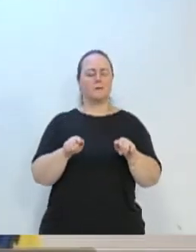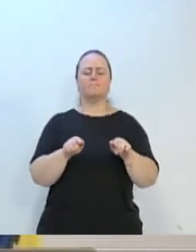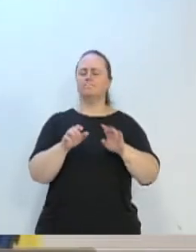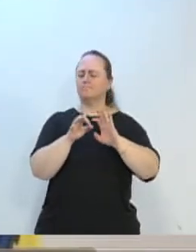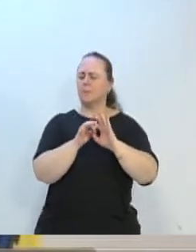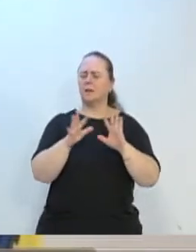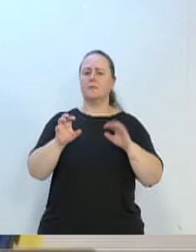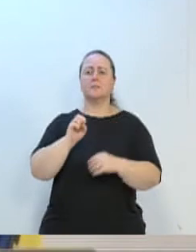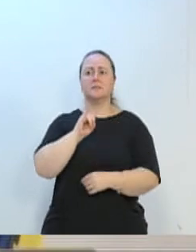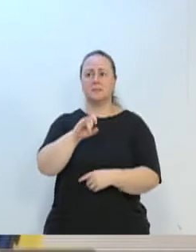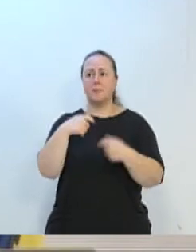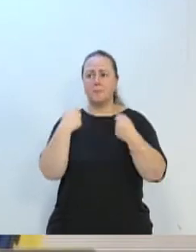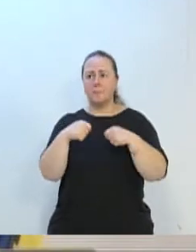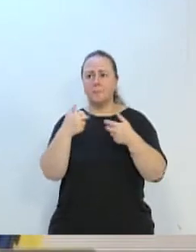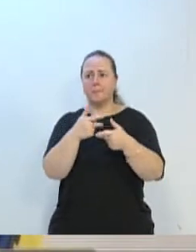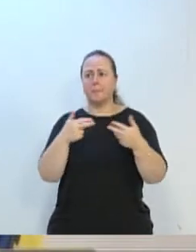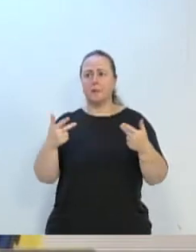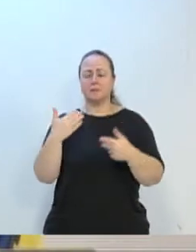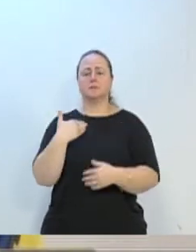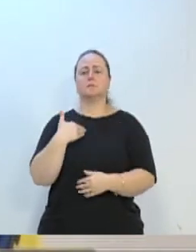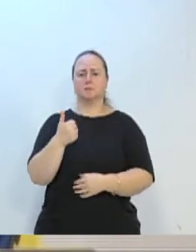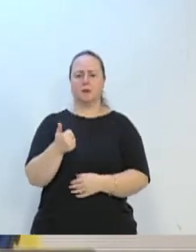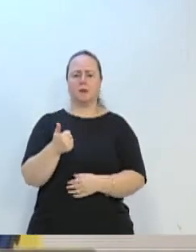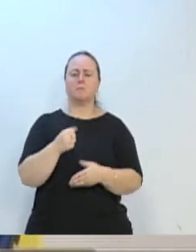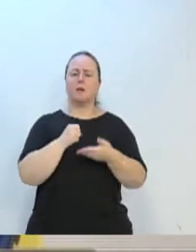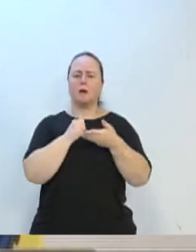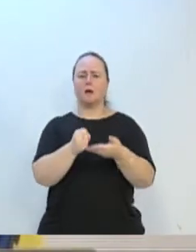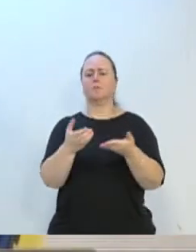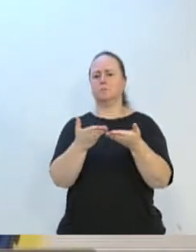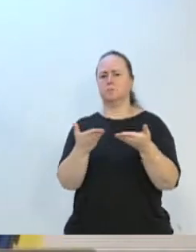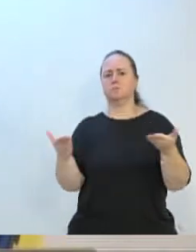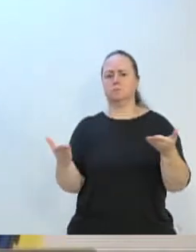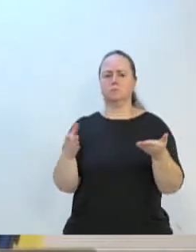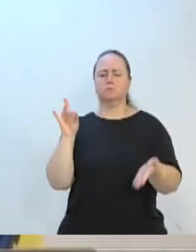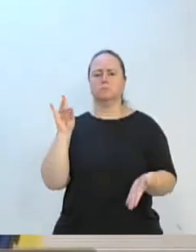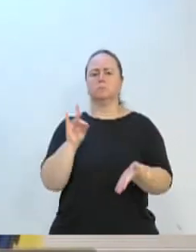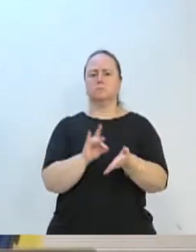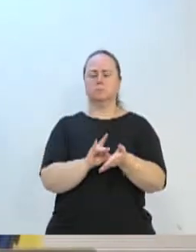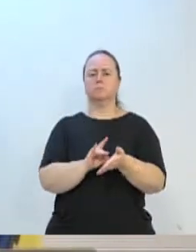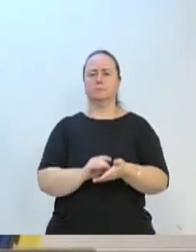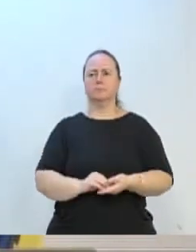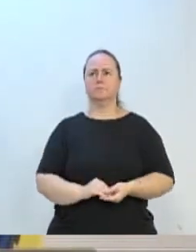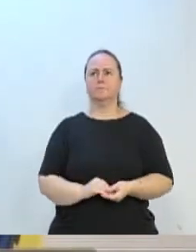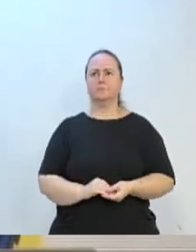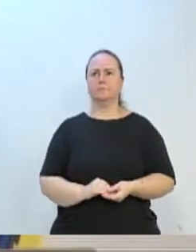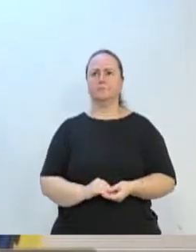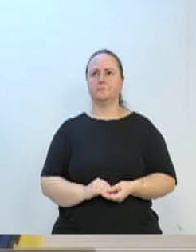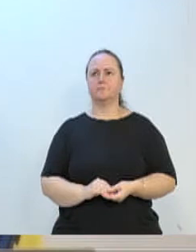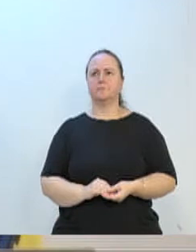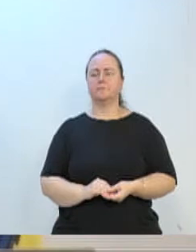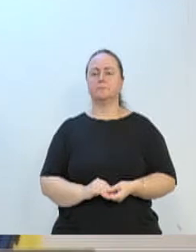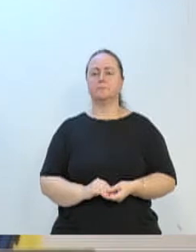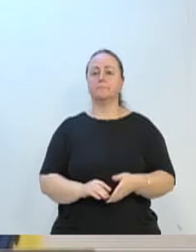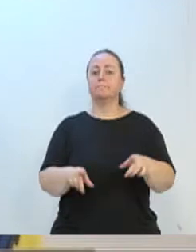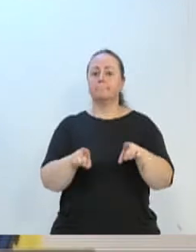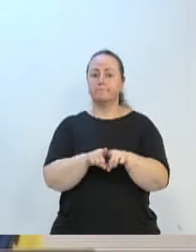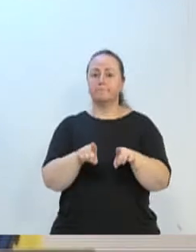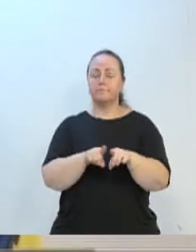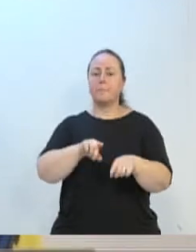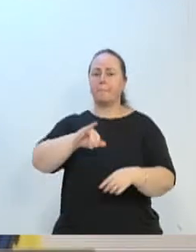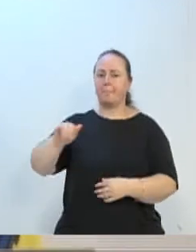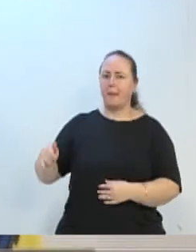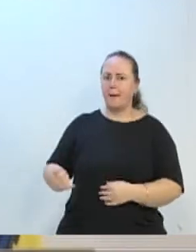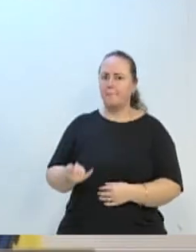situação que possa dar o retorno necessário para elas quero aqui também aproveitar